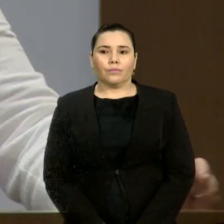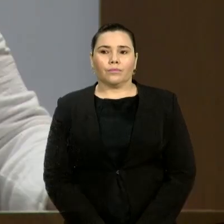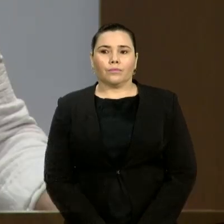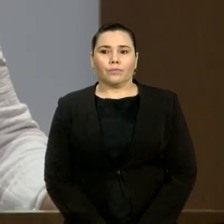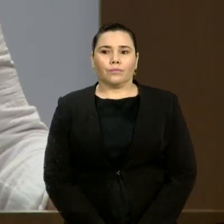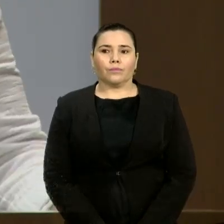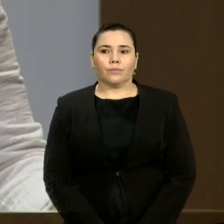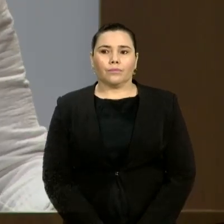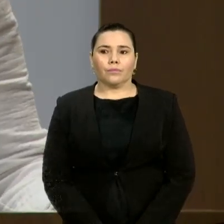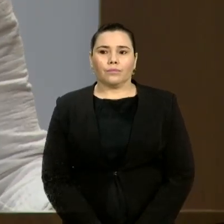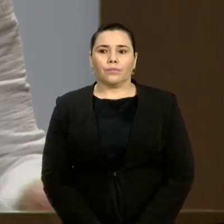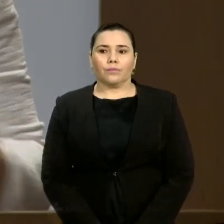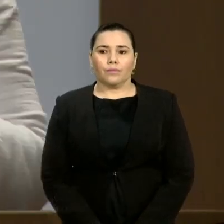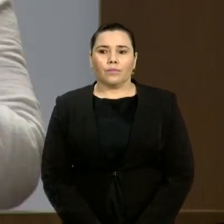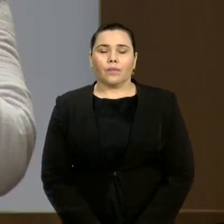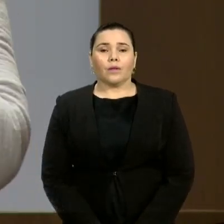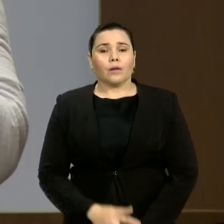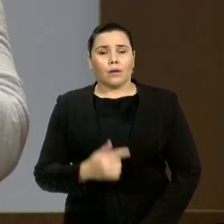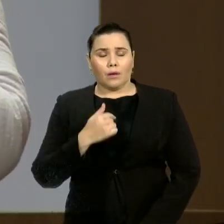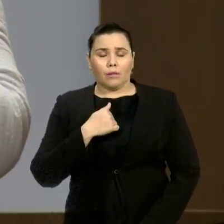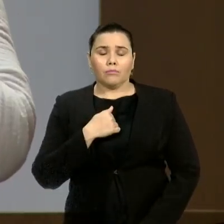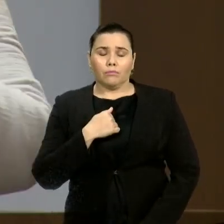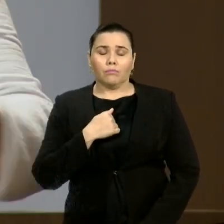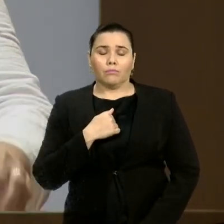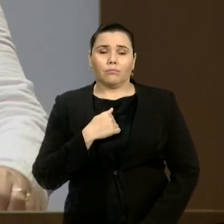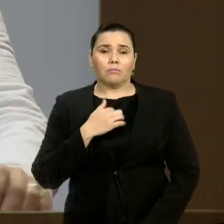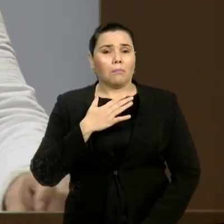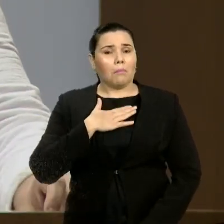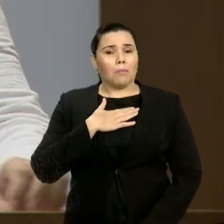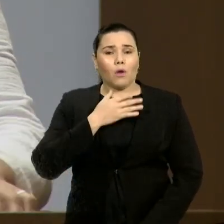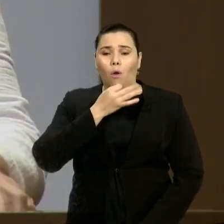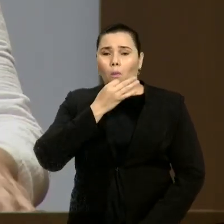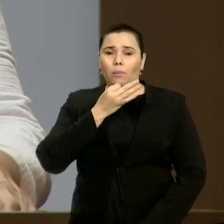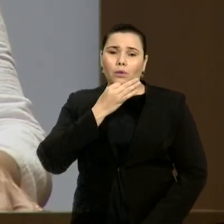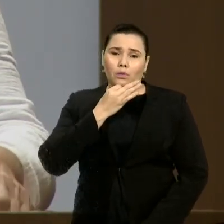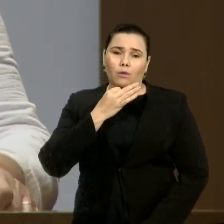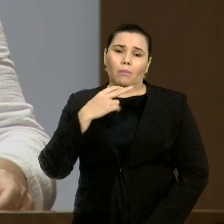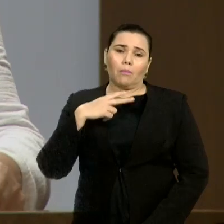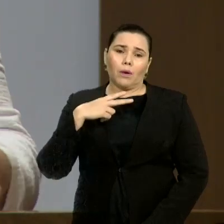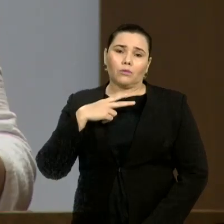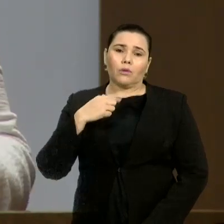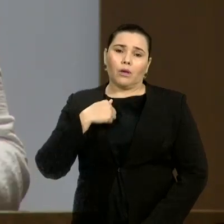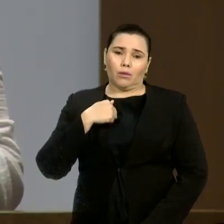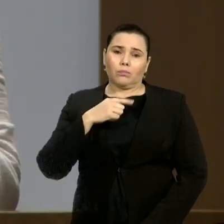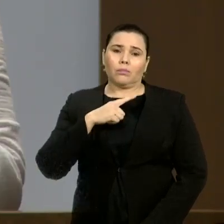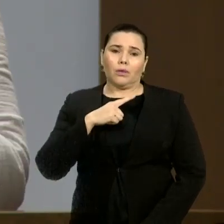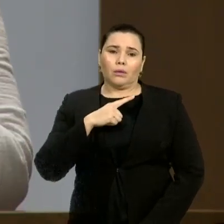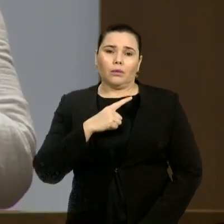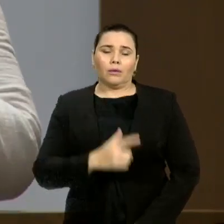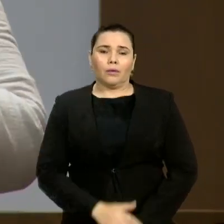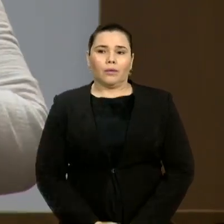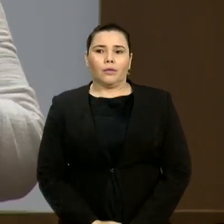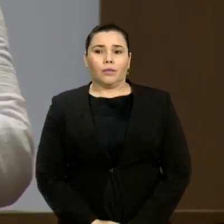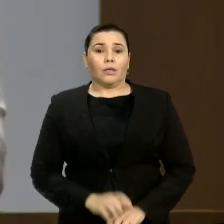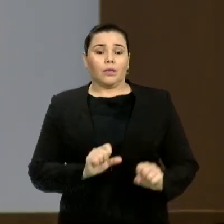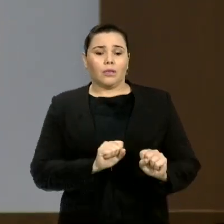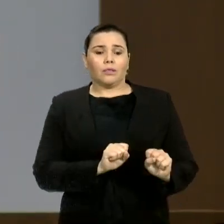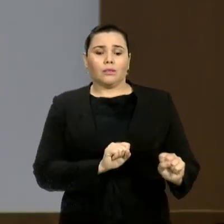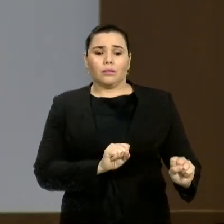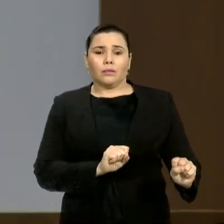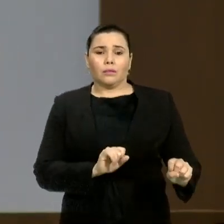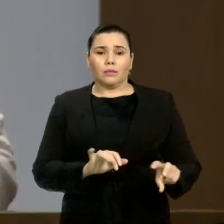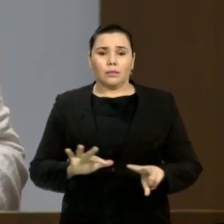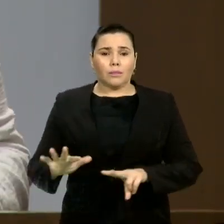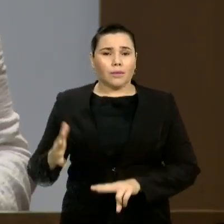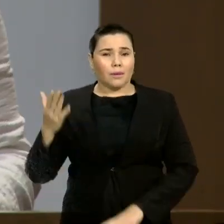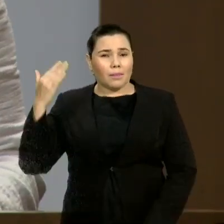o nosso posicionamento como a semana passada não deu para falar sobre esse